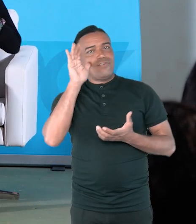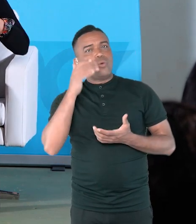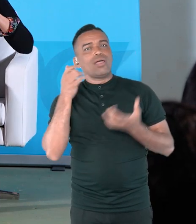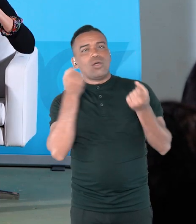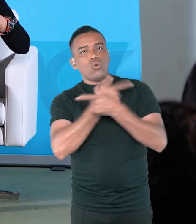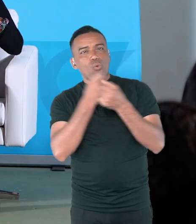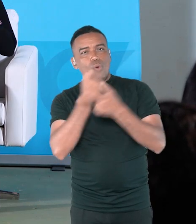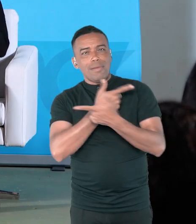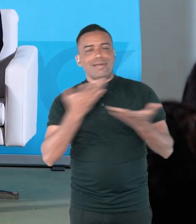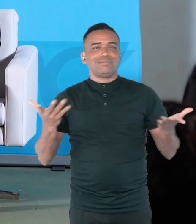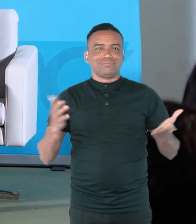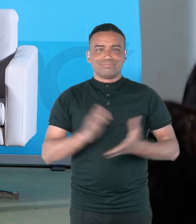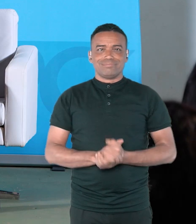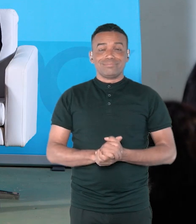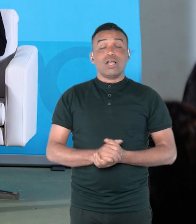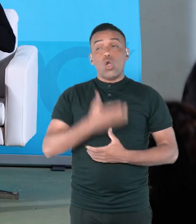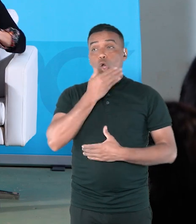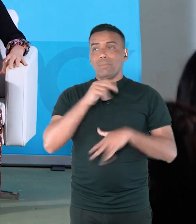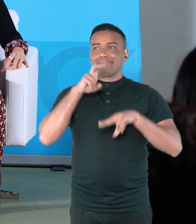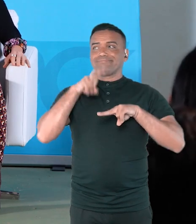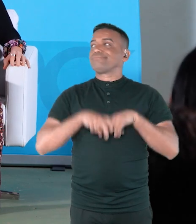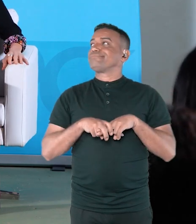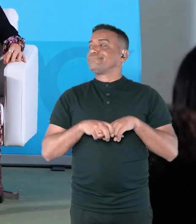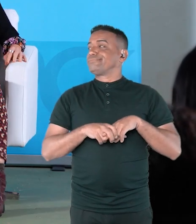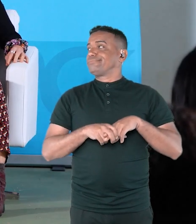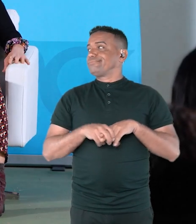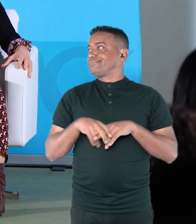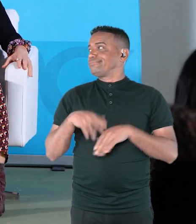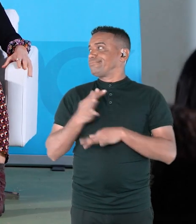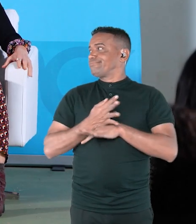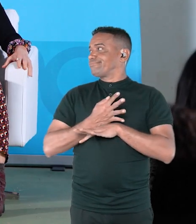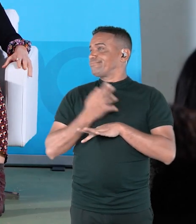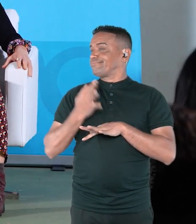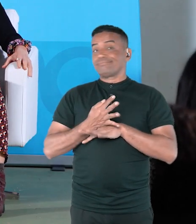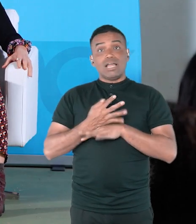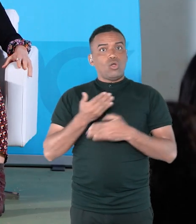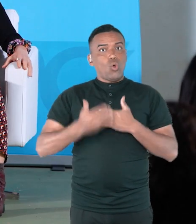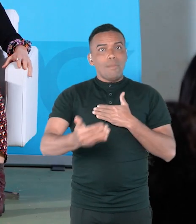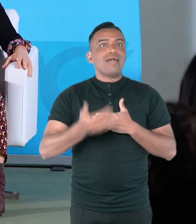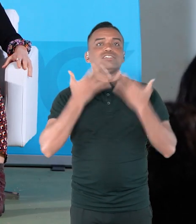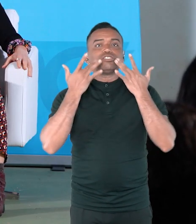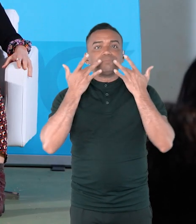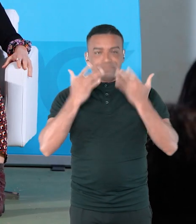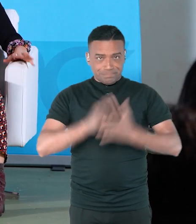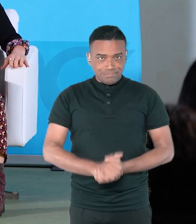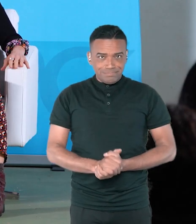queria ver uma comédia, tal. Aí ele senta, vai. Mal-humorado, já de cara. Começa a